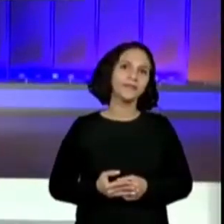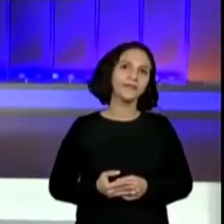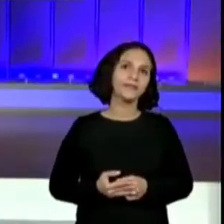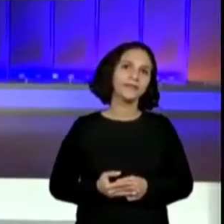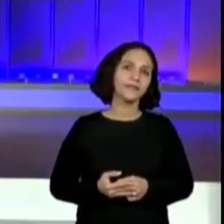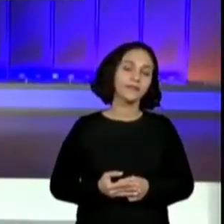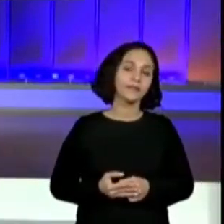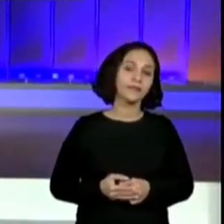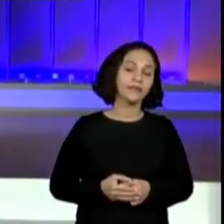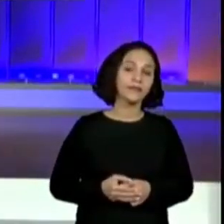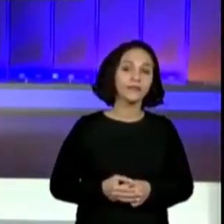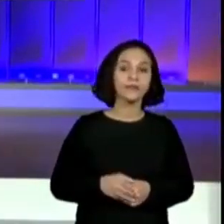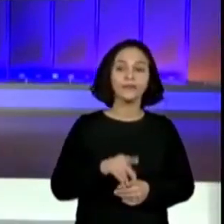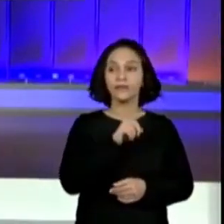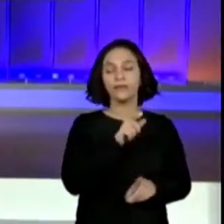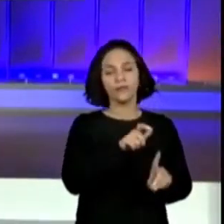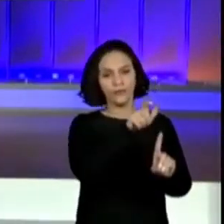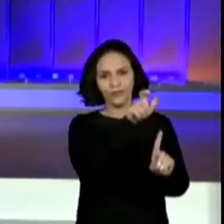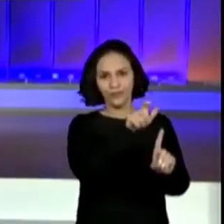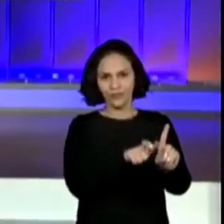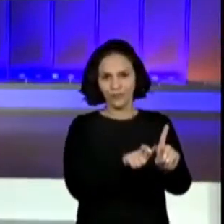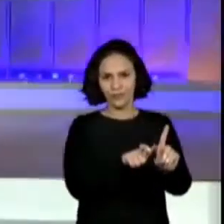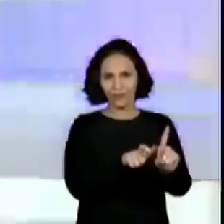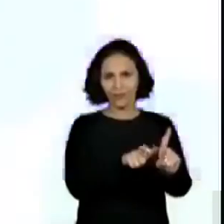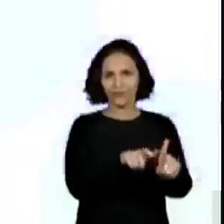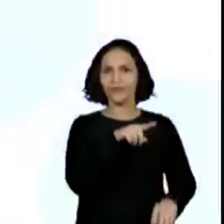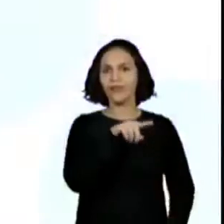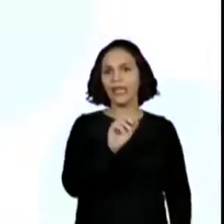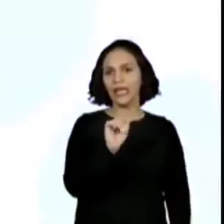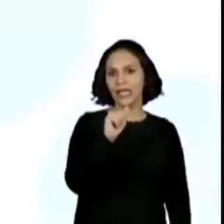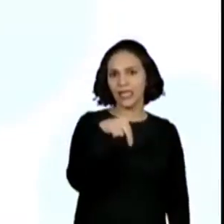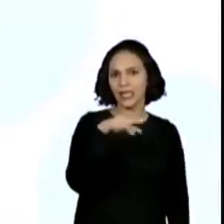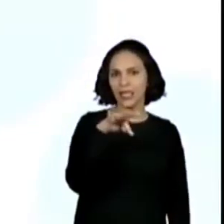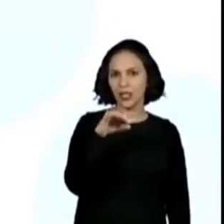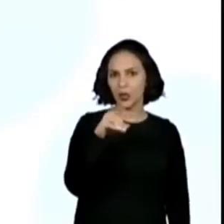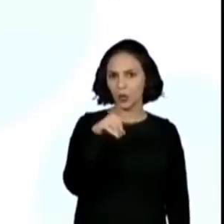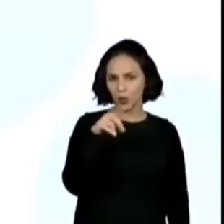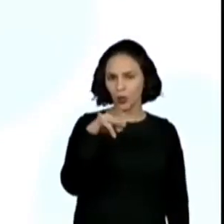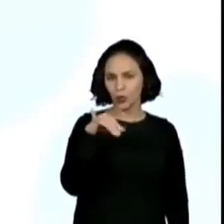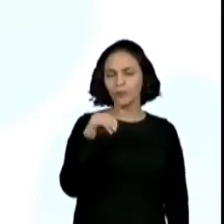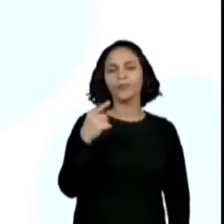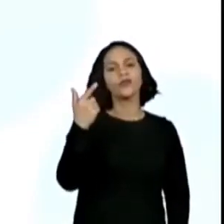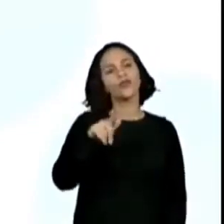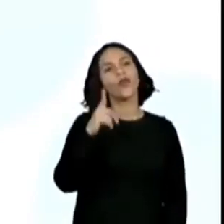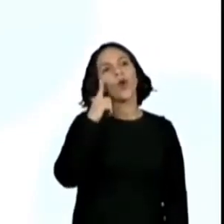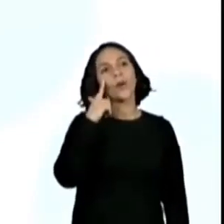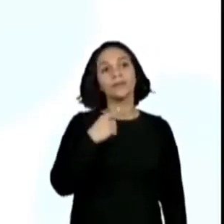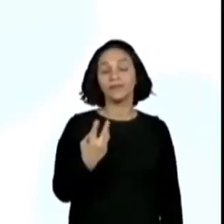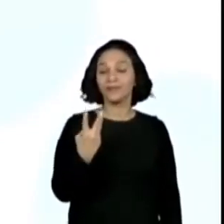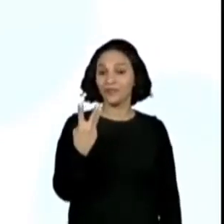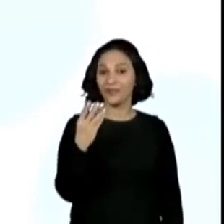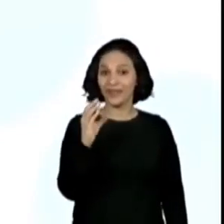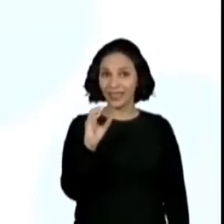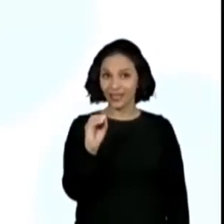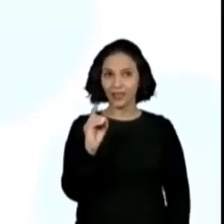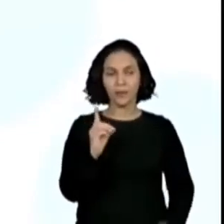uma e agora esta sentença aqui vamos lá 30 + 70 -